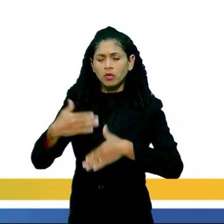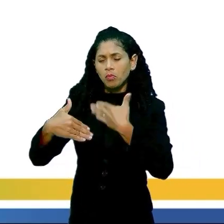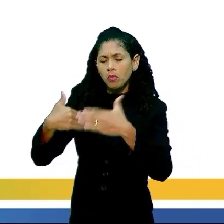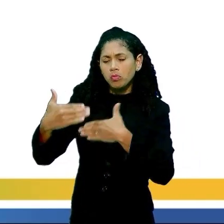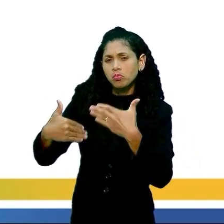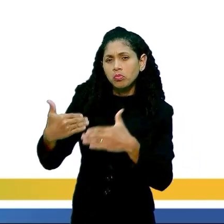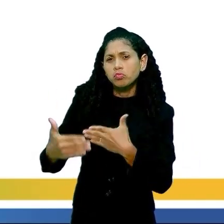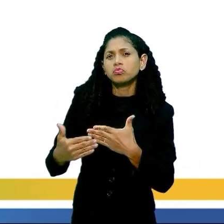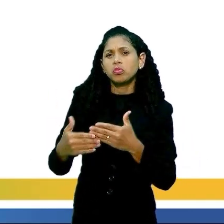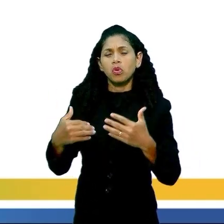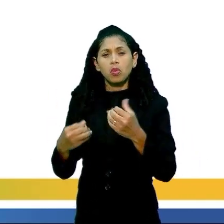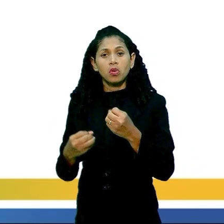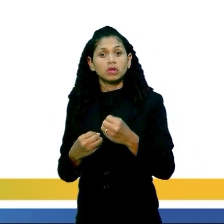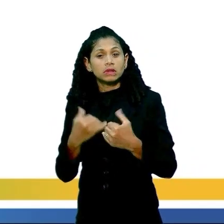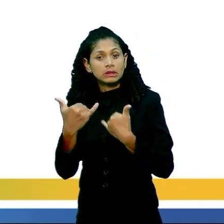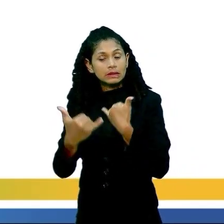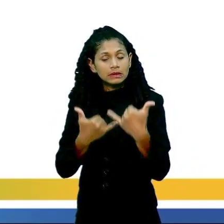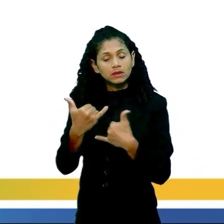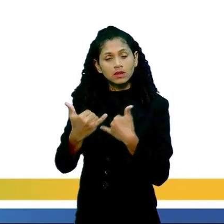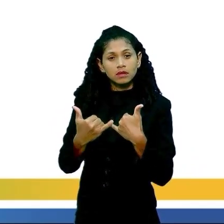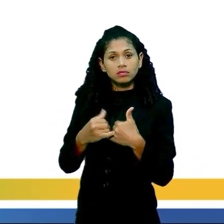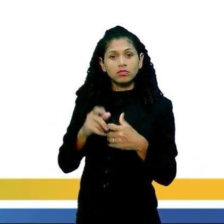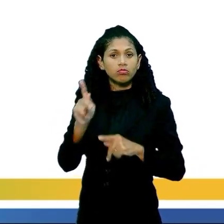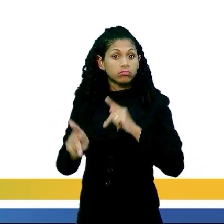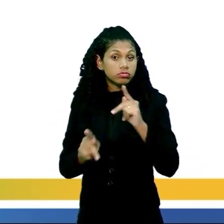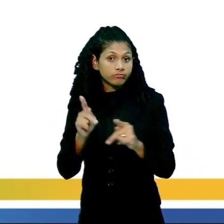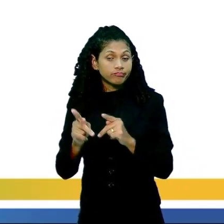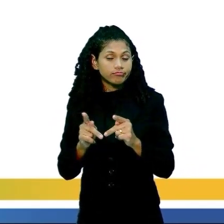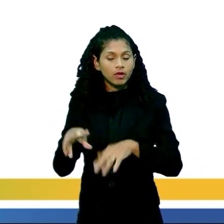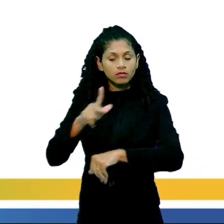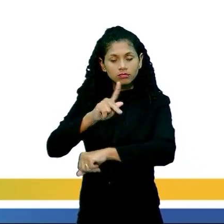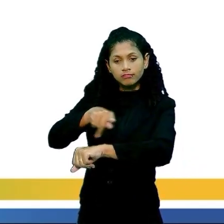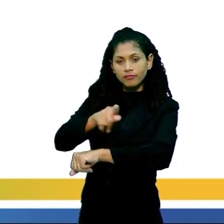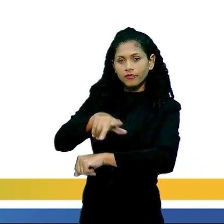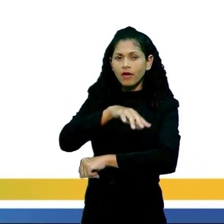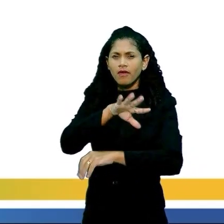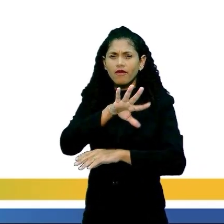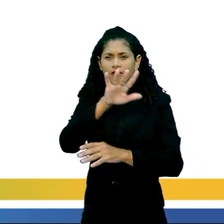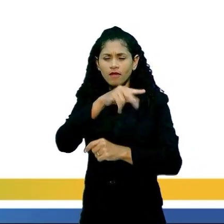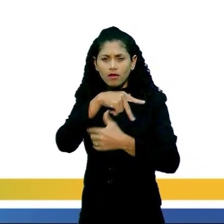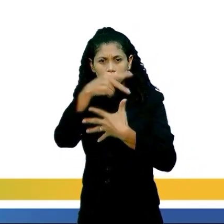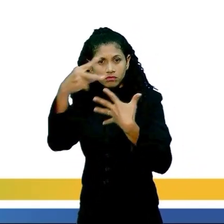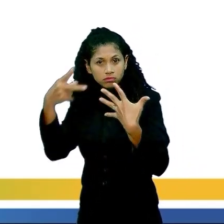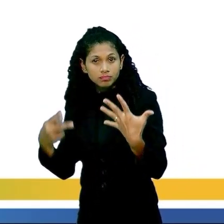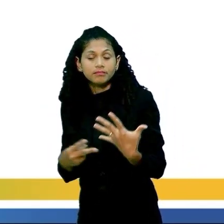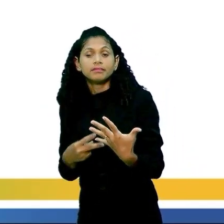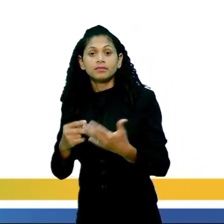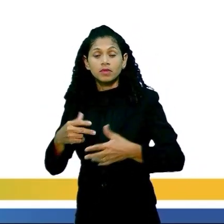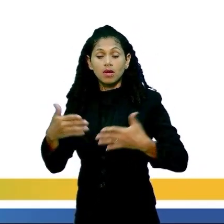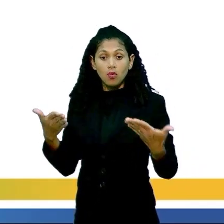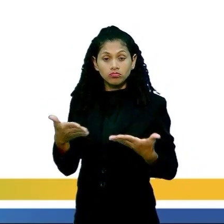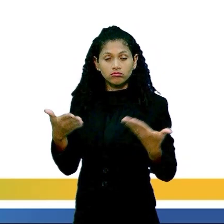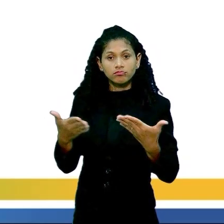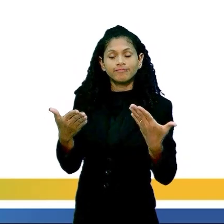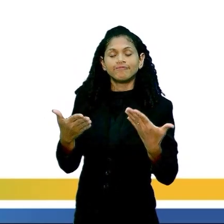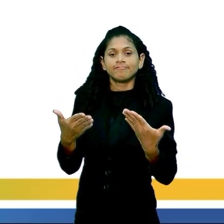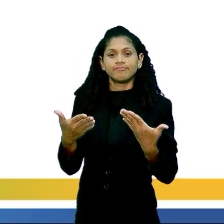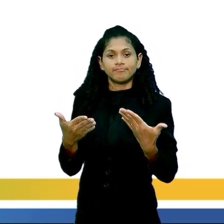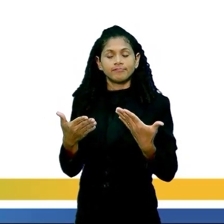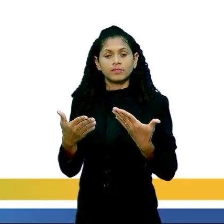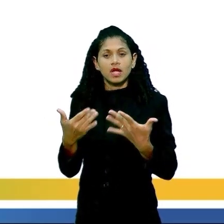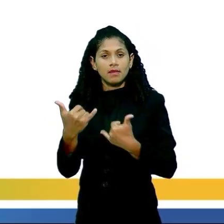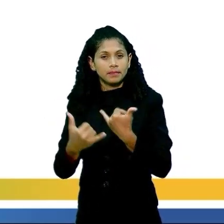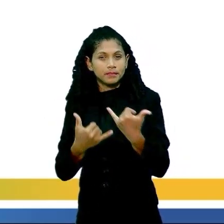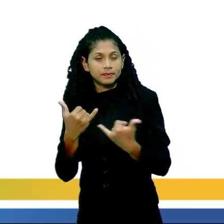popularizou em diversas culturas e países, adaptando-se aos costumes e hábitos locais, Hoje em dia, as amarelinhas podem